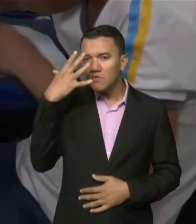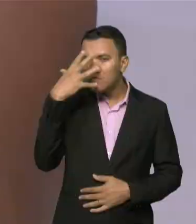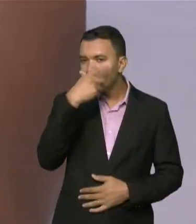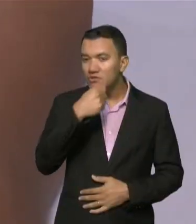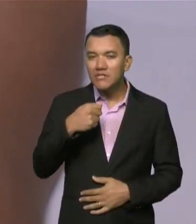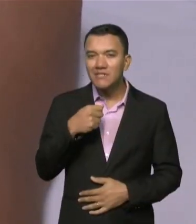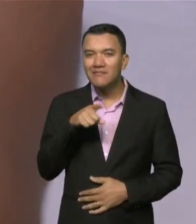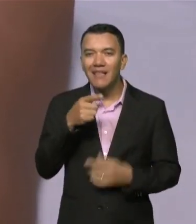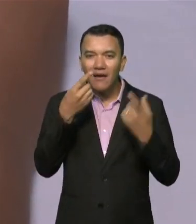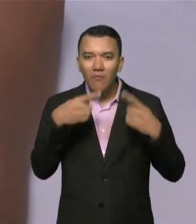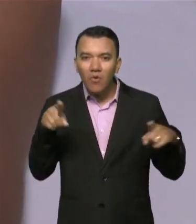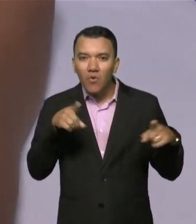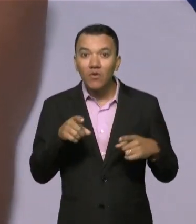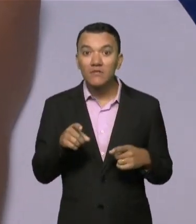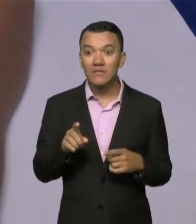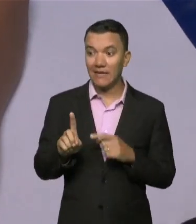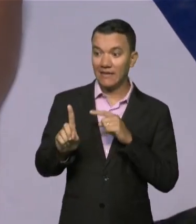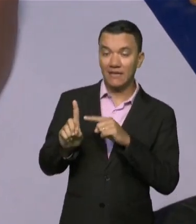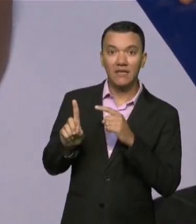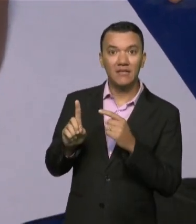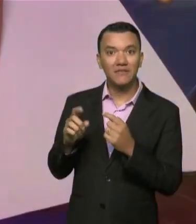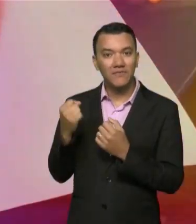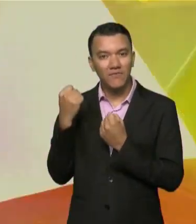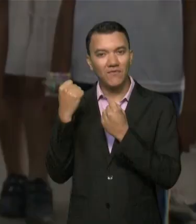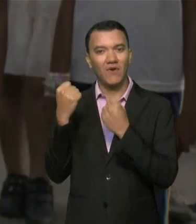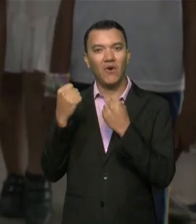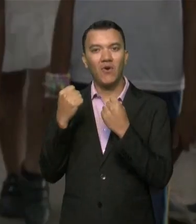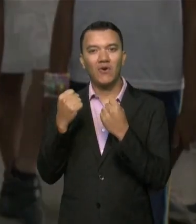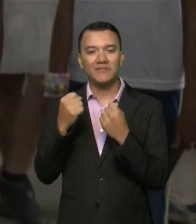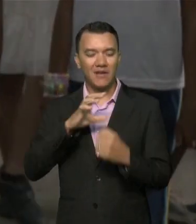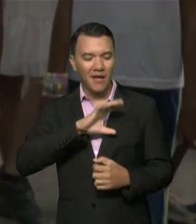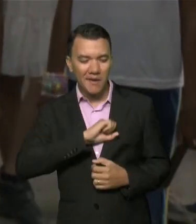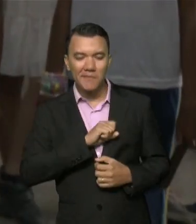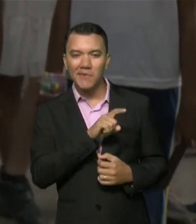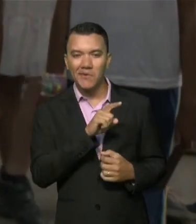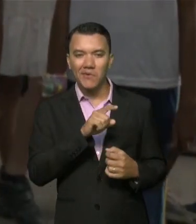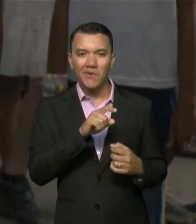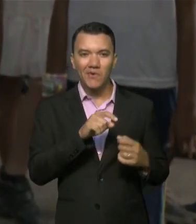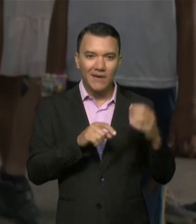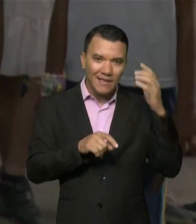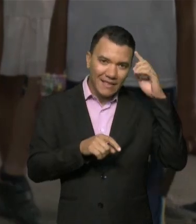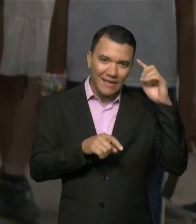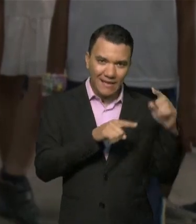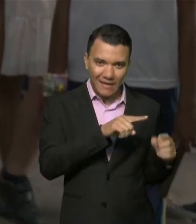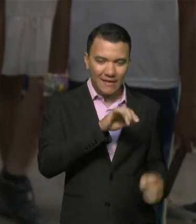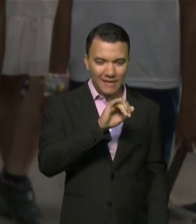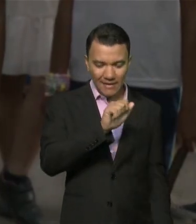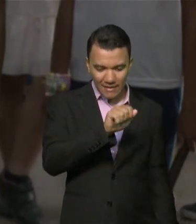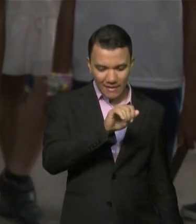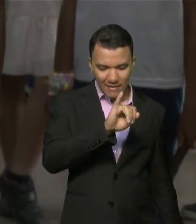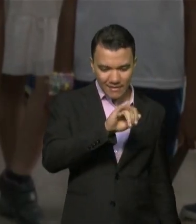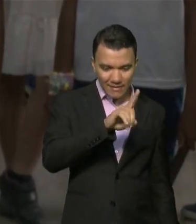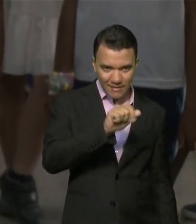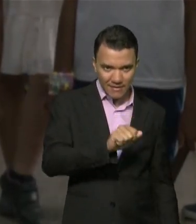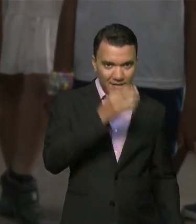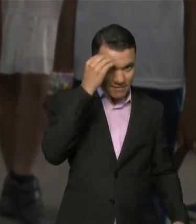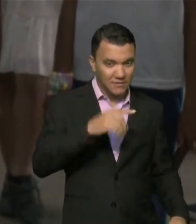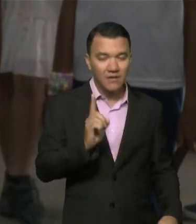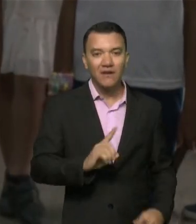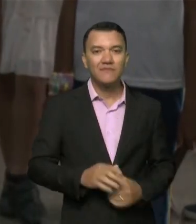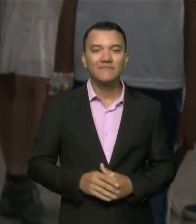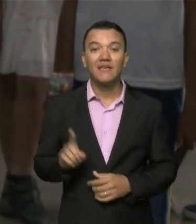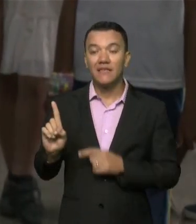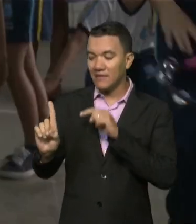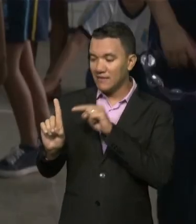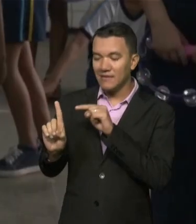e nunca desiste pelo amor dele ter a Aida. Eu gosto muito da ópera Aida porque eu ensaio, meu personagem preferido é